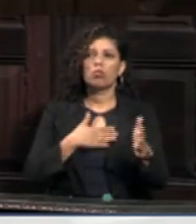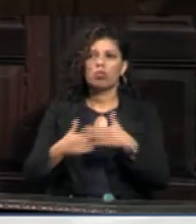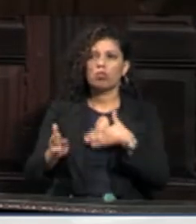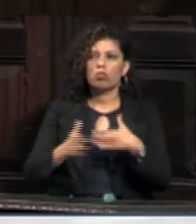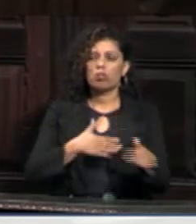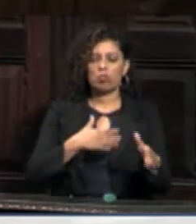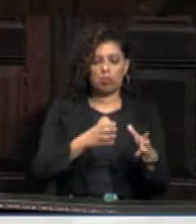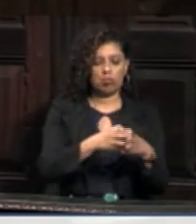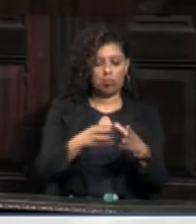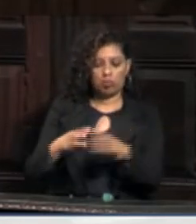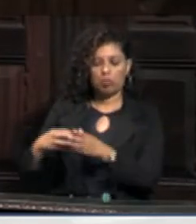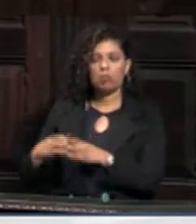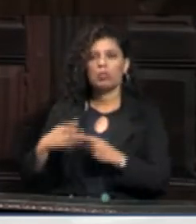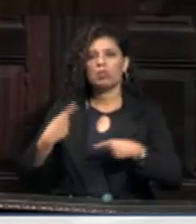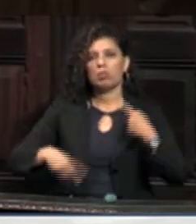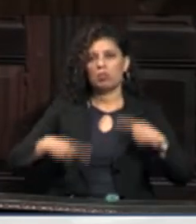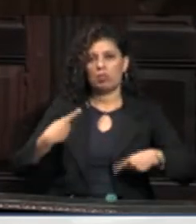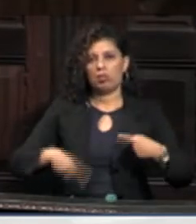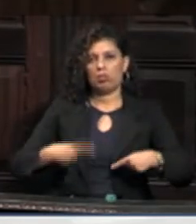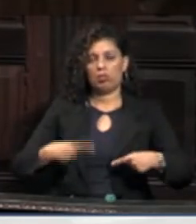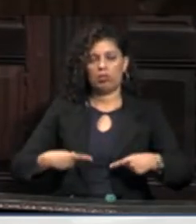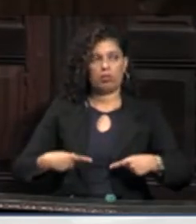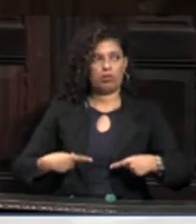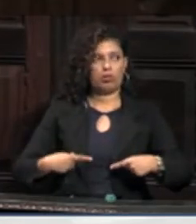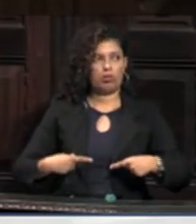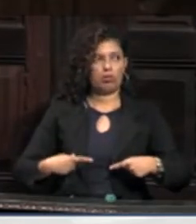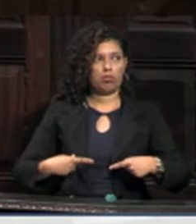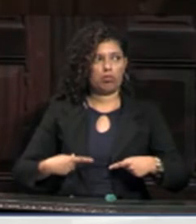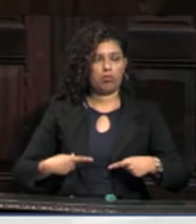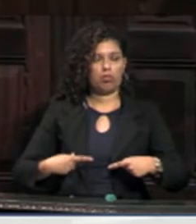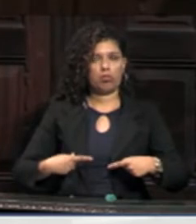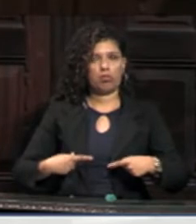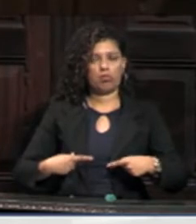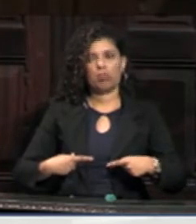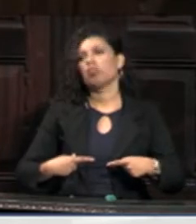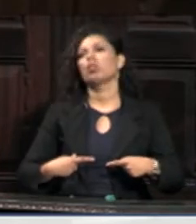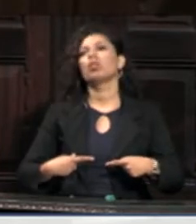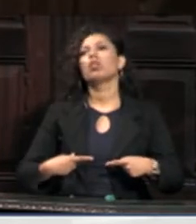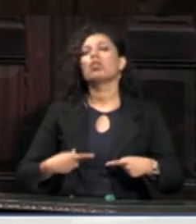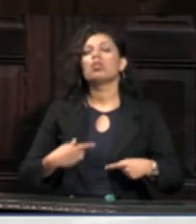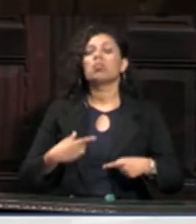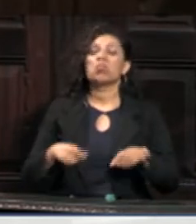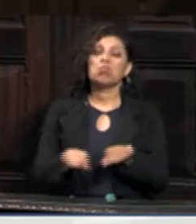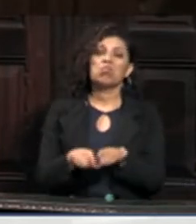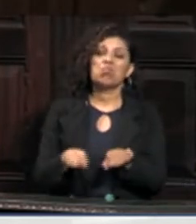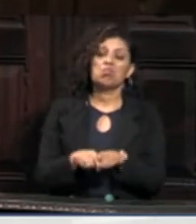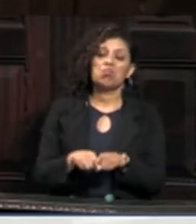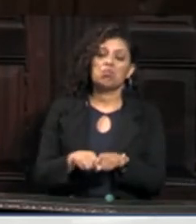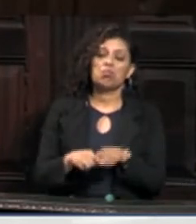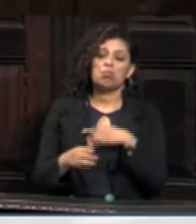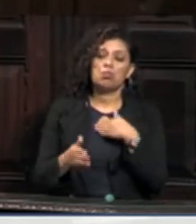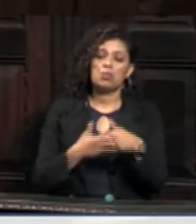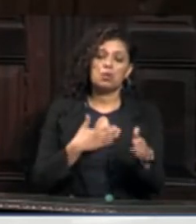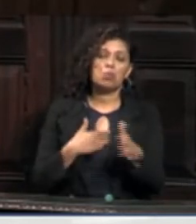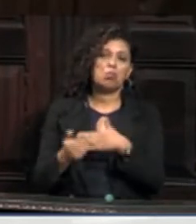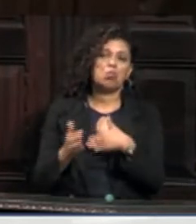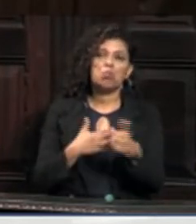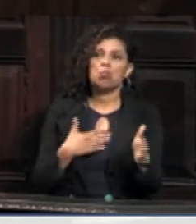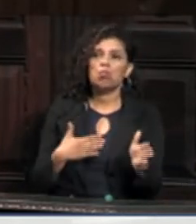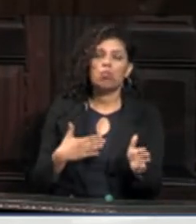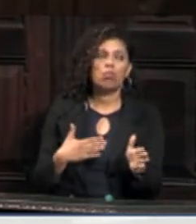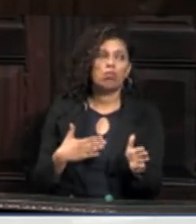partido político, muito menos daqueles que são